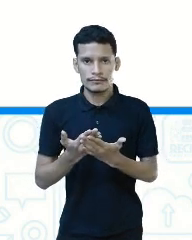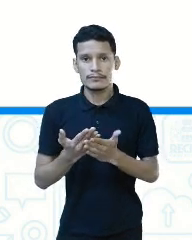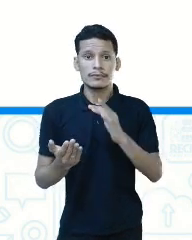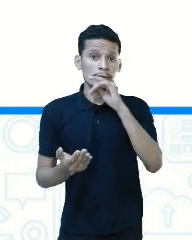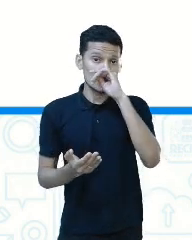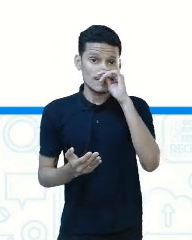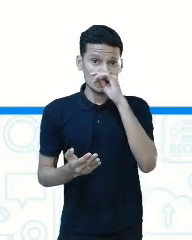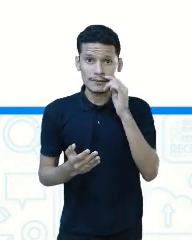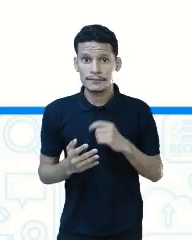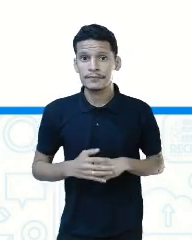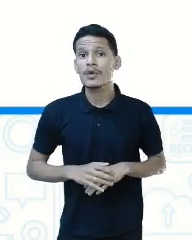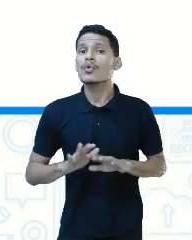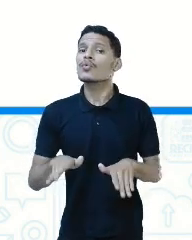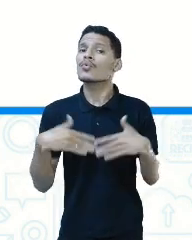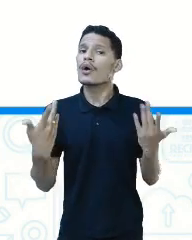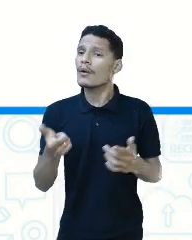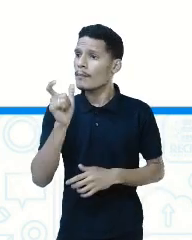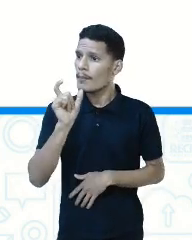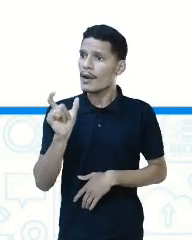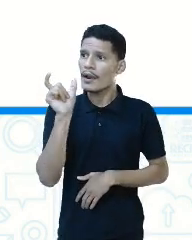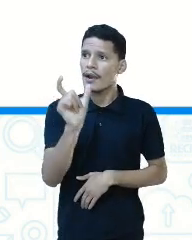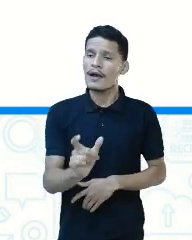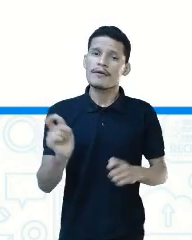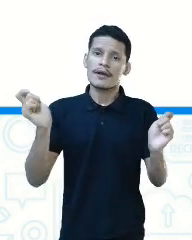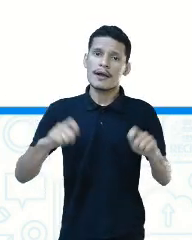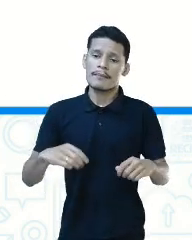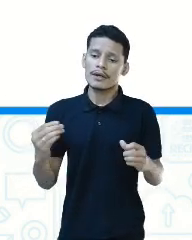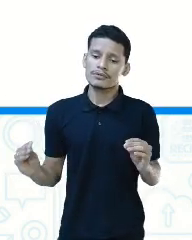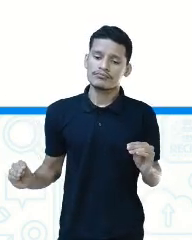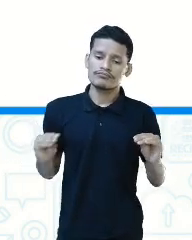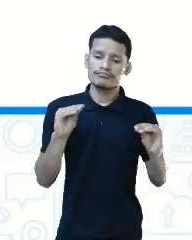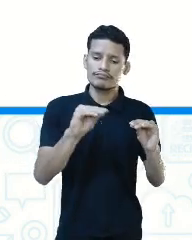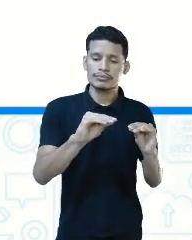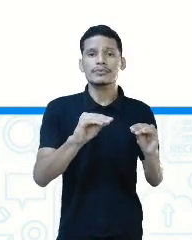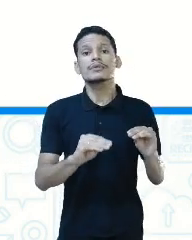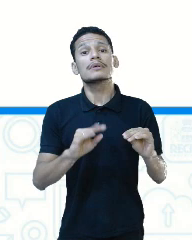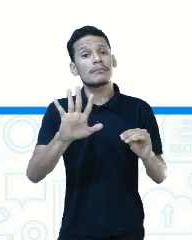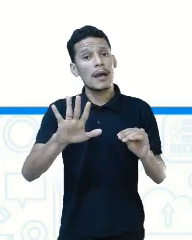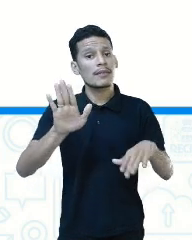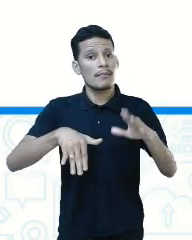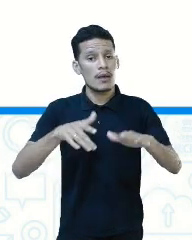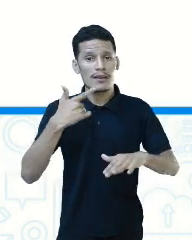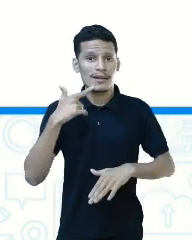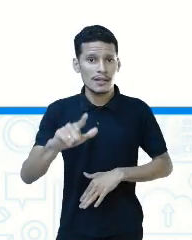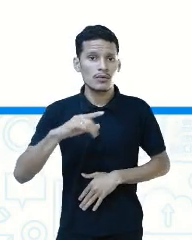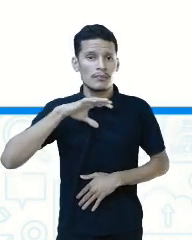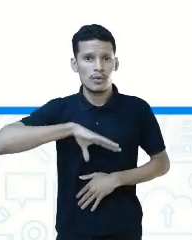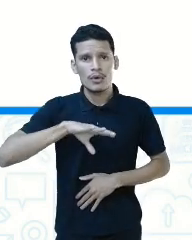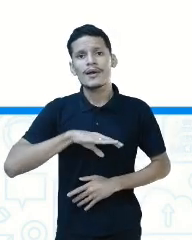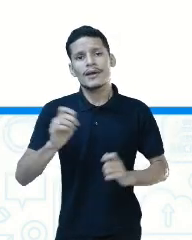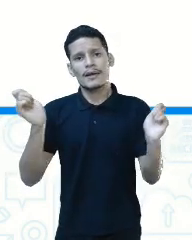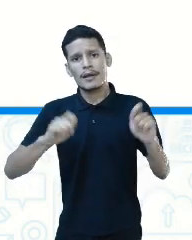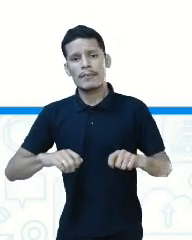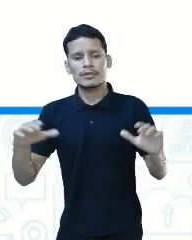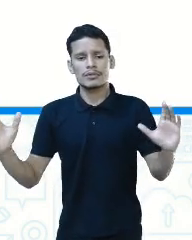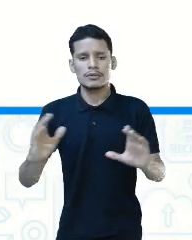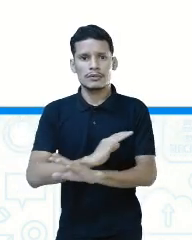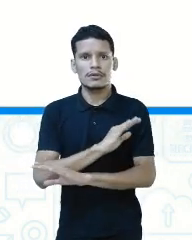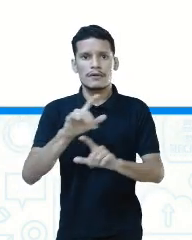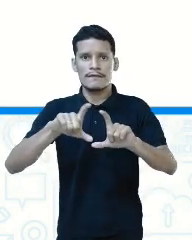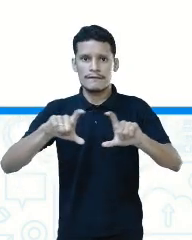completar melhor essa frase? Qual a palavra mais adequada, de acordo com a língua portuguesa, para completar essa frase